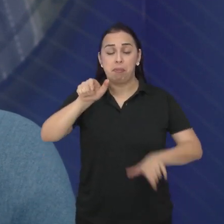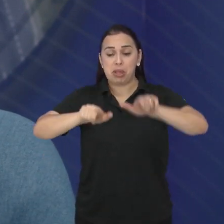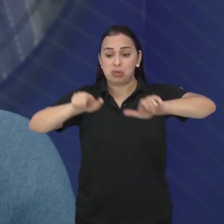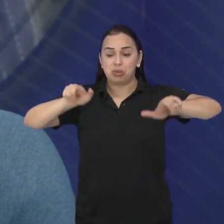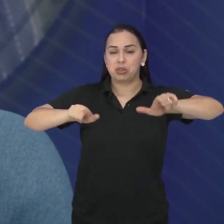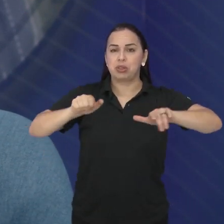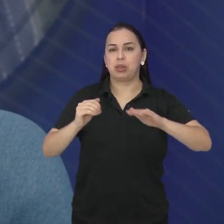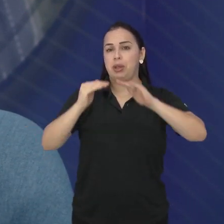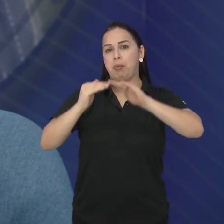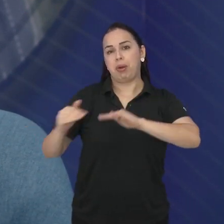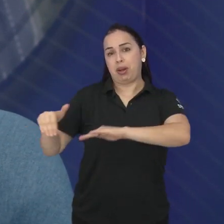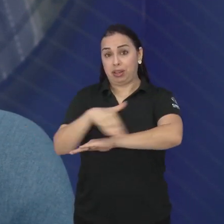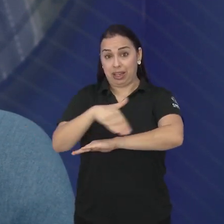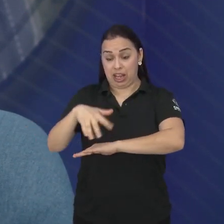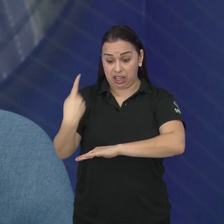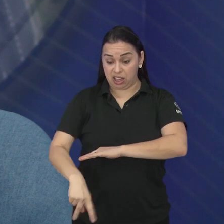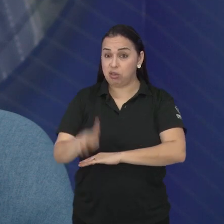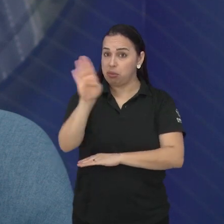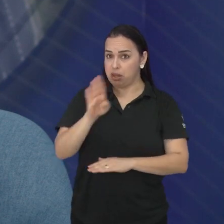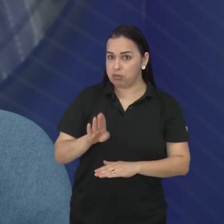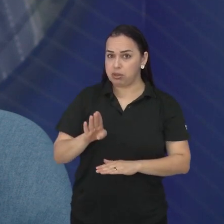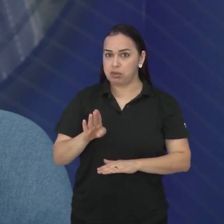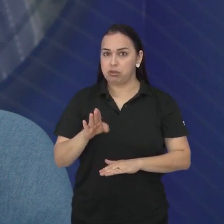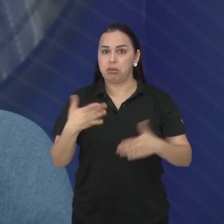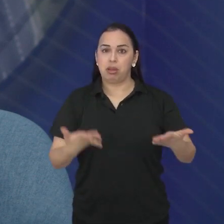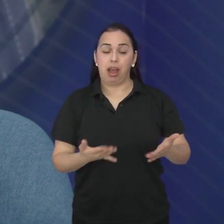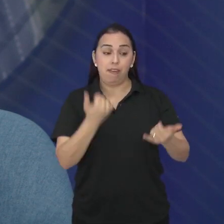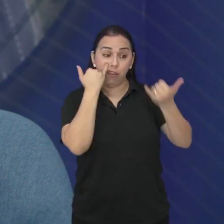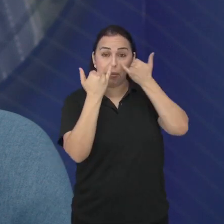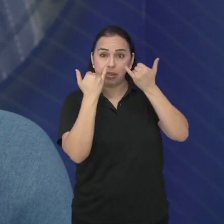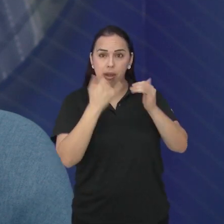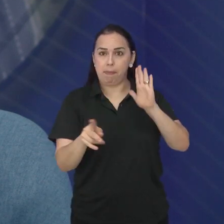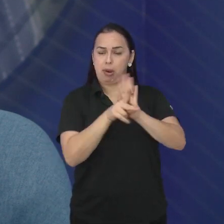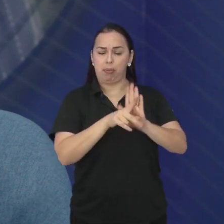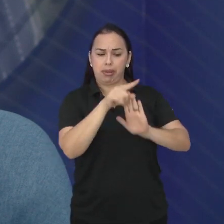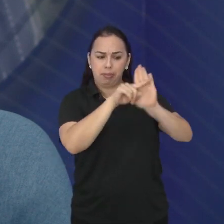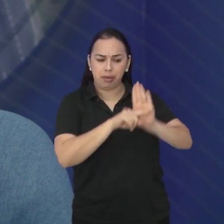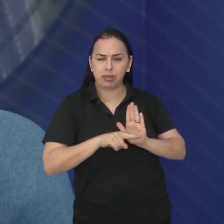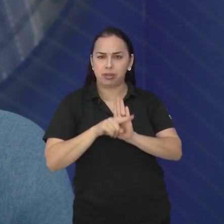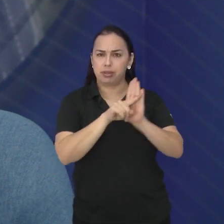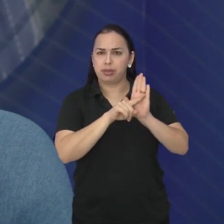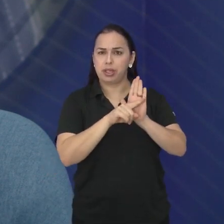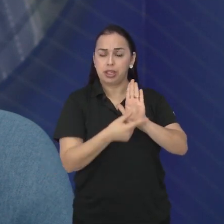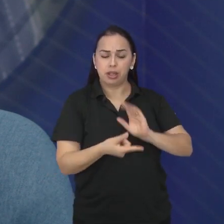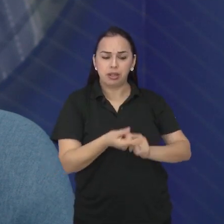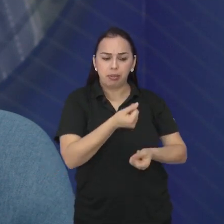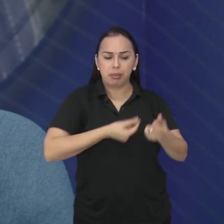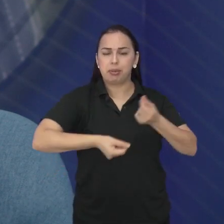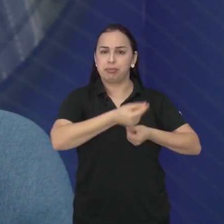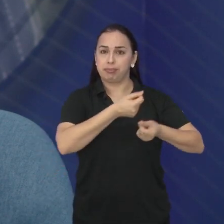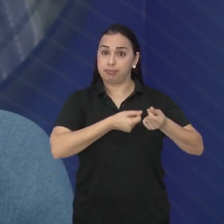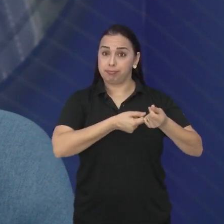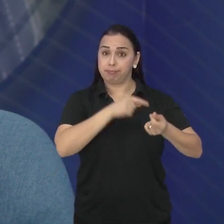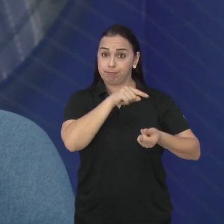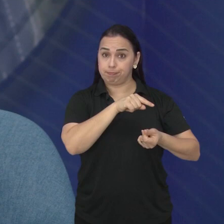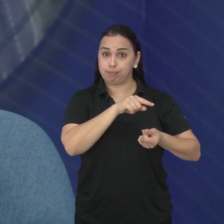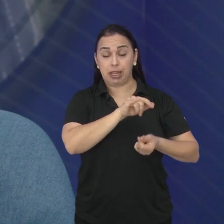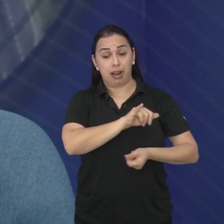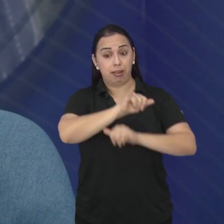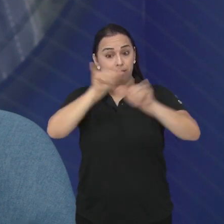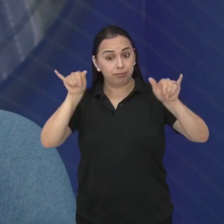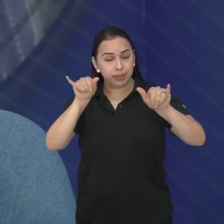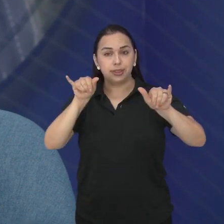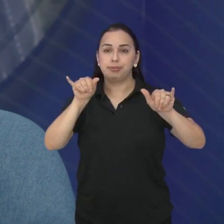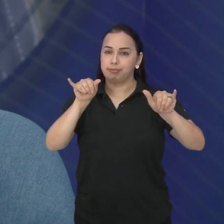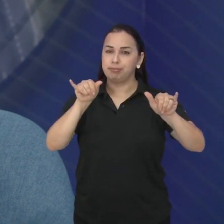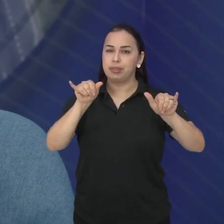288.400 brasileiros em situação de rua aqui no Brasil, de acordo com informações do Instituto de Pesquisa Econômica e Aplicada.